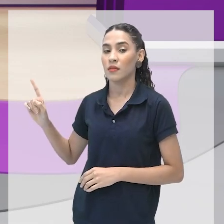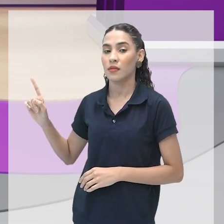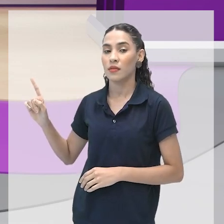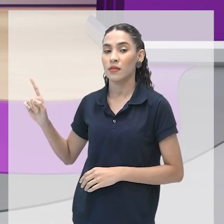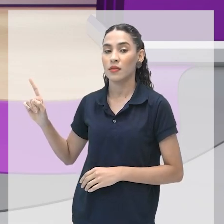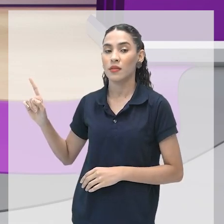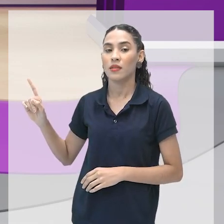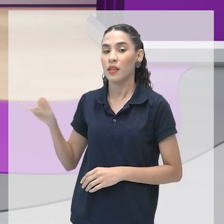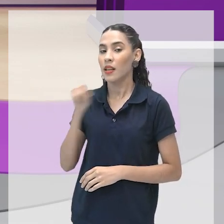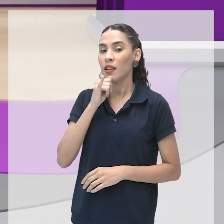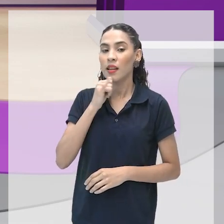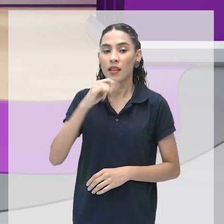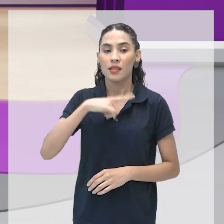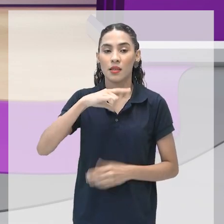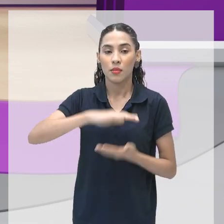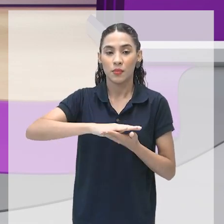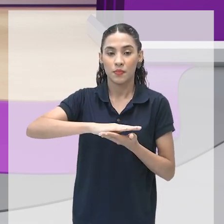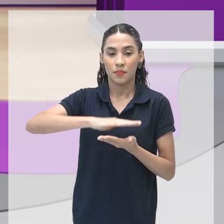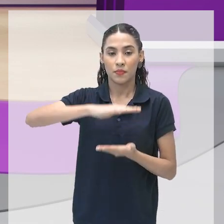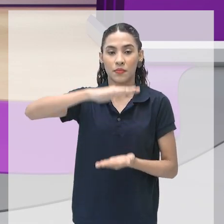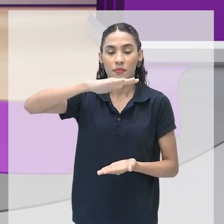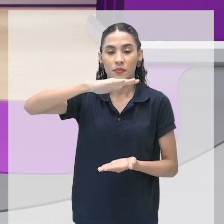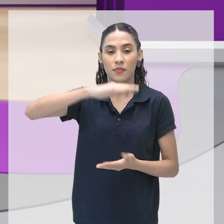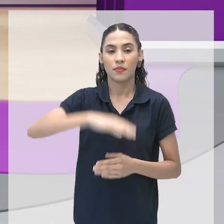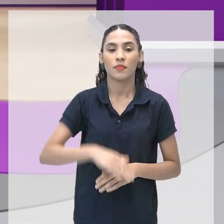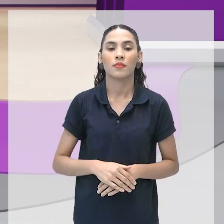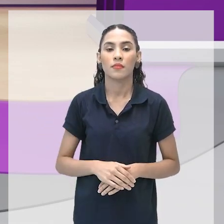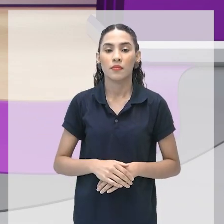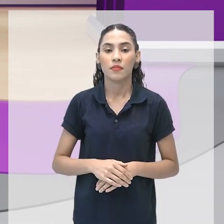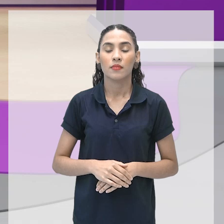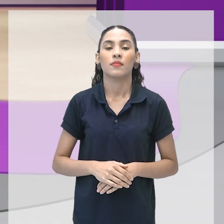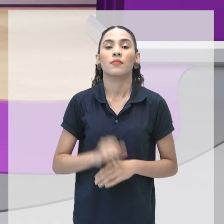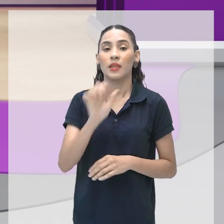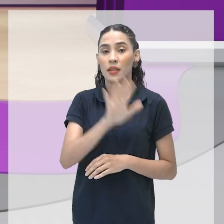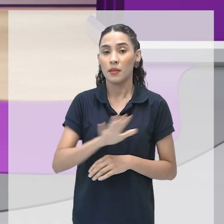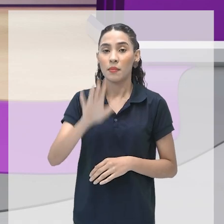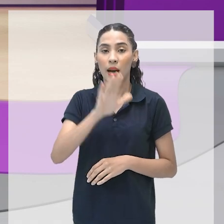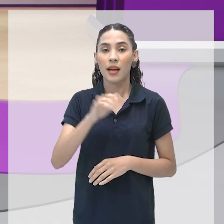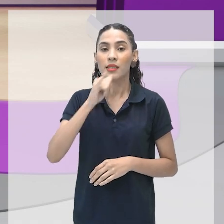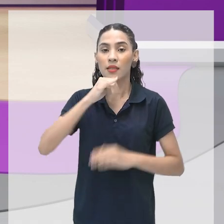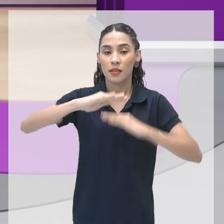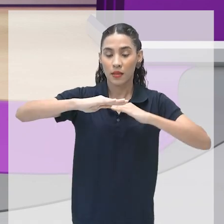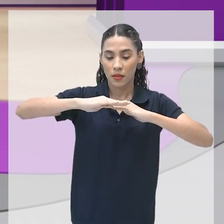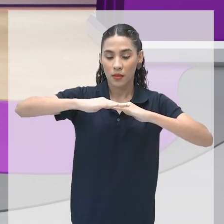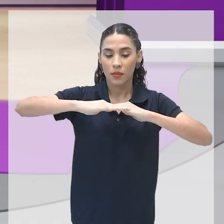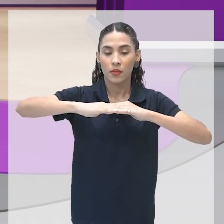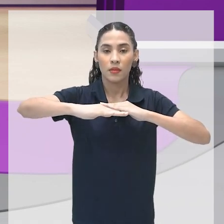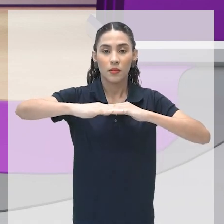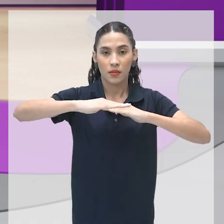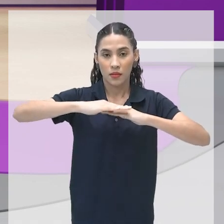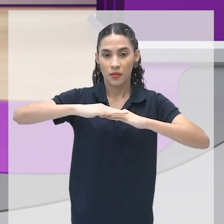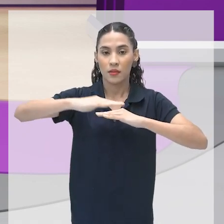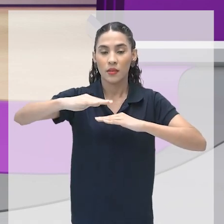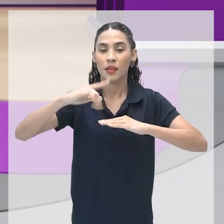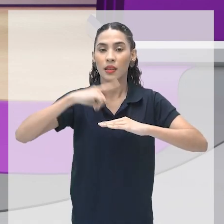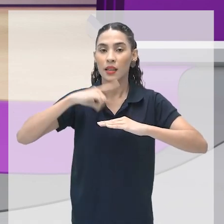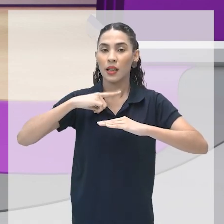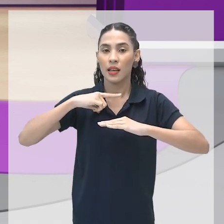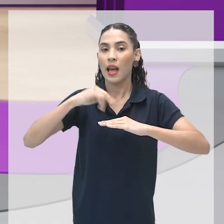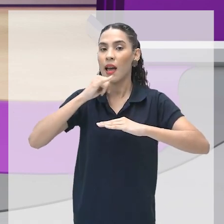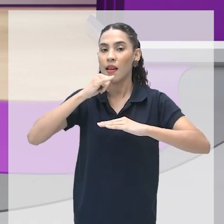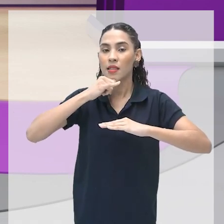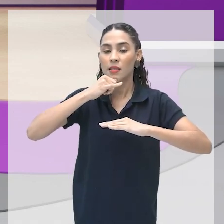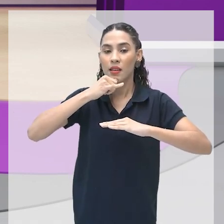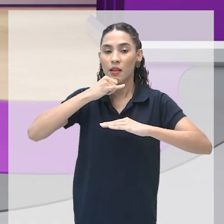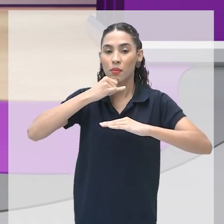tenho aqui o prisma, né? Figuras planas, que são delimitadas por faces planas.